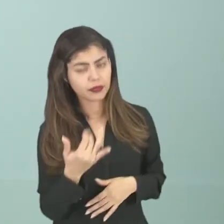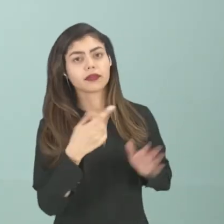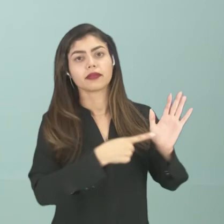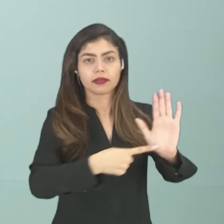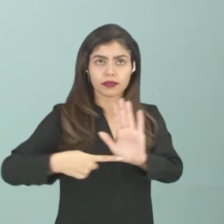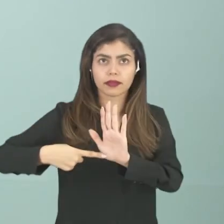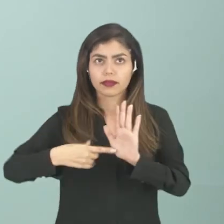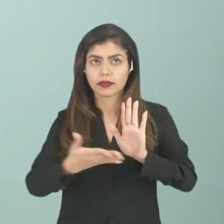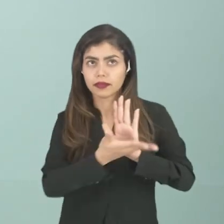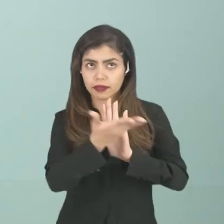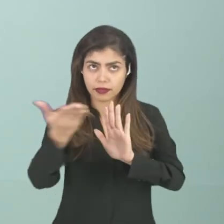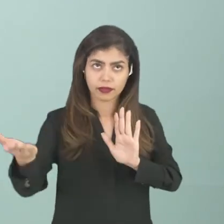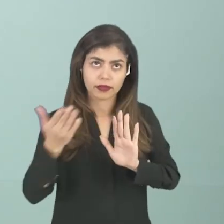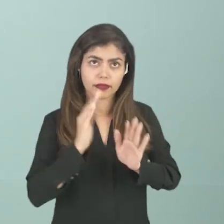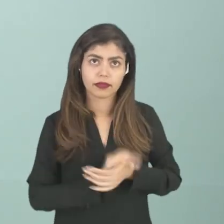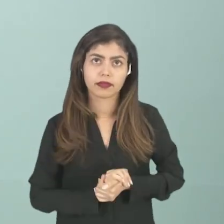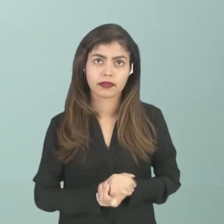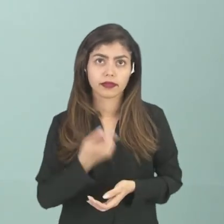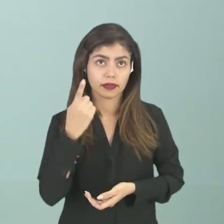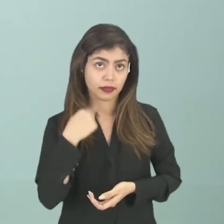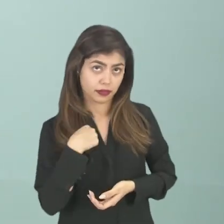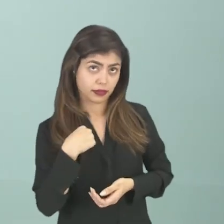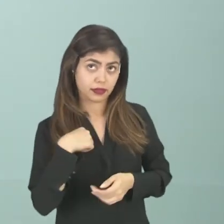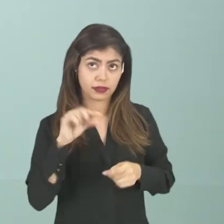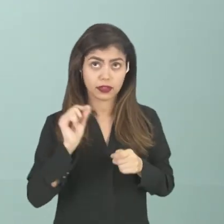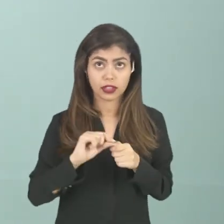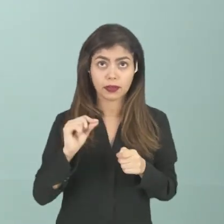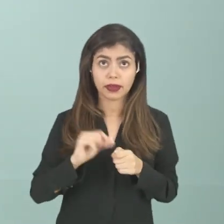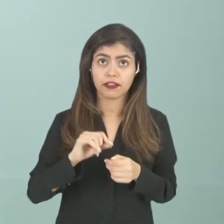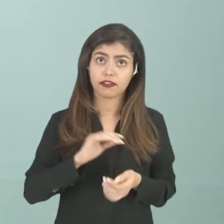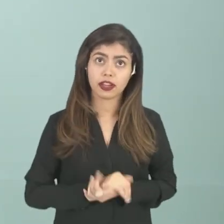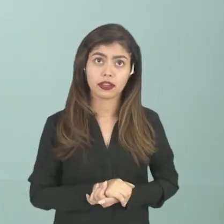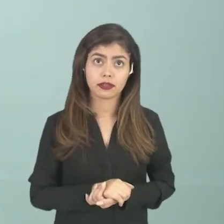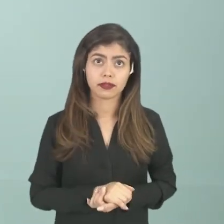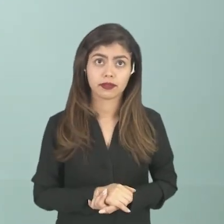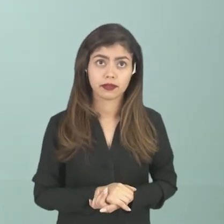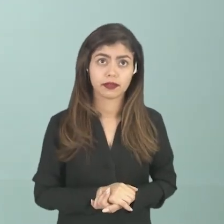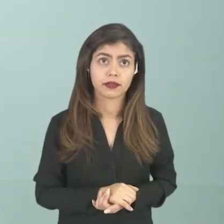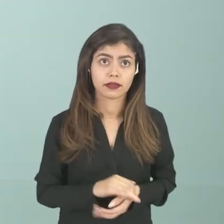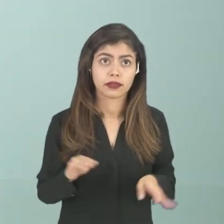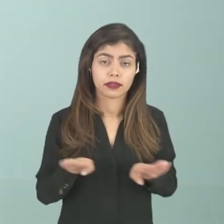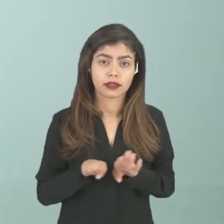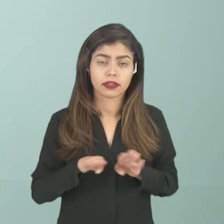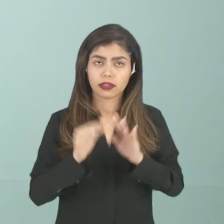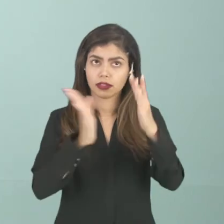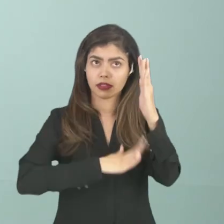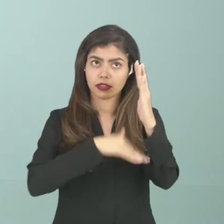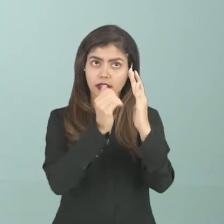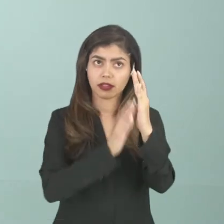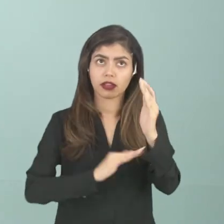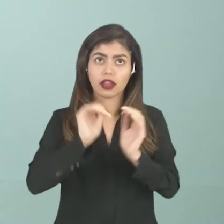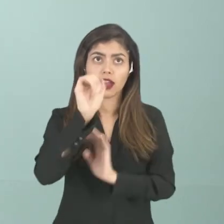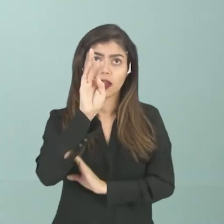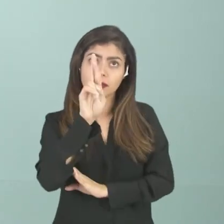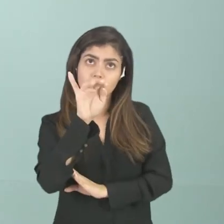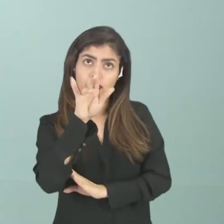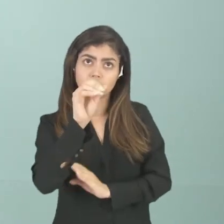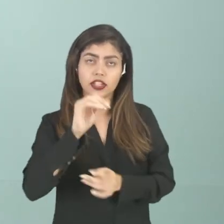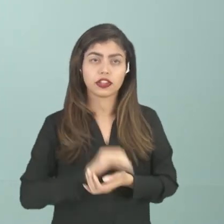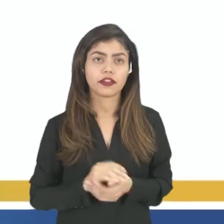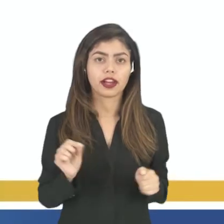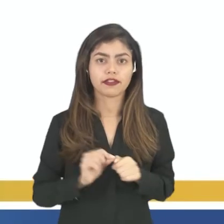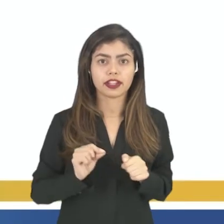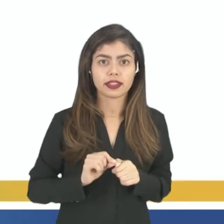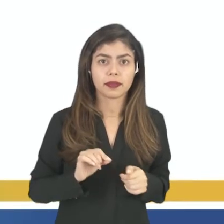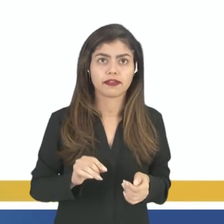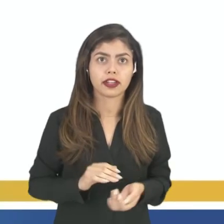aqui para vocês uma obra que eu mesma fiz. Eu gosto muito de arte abstrata, né? Então, eu fiz ali